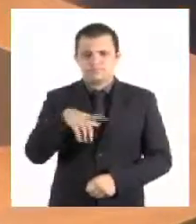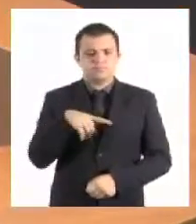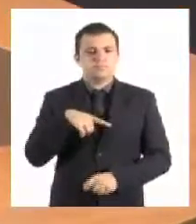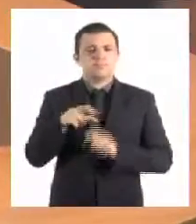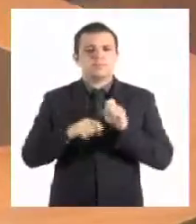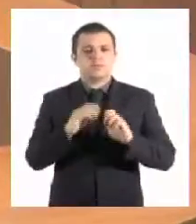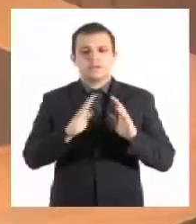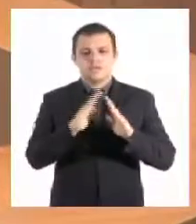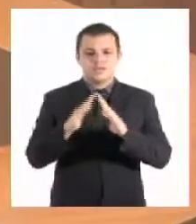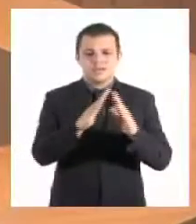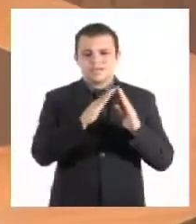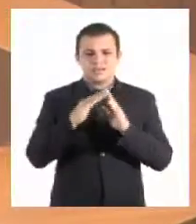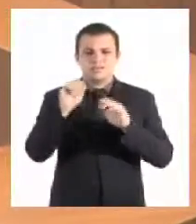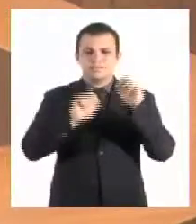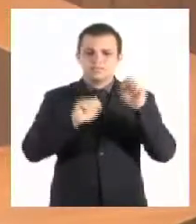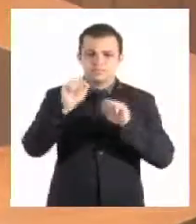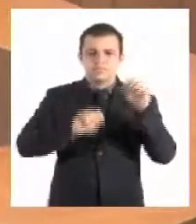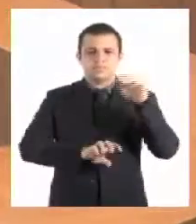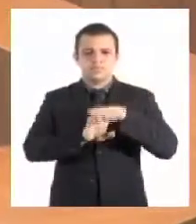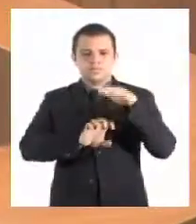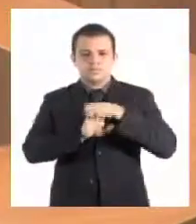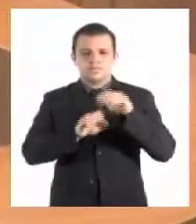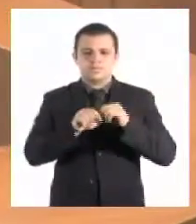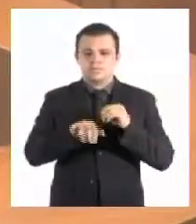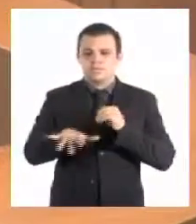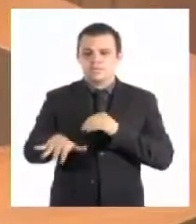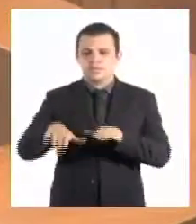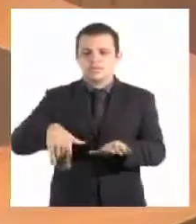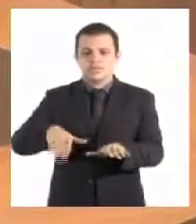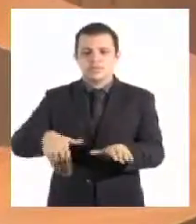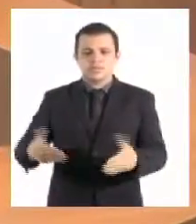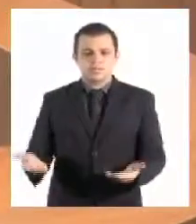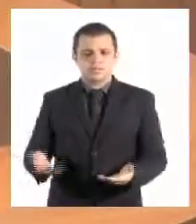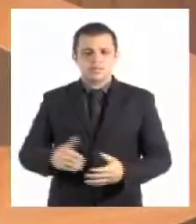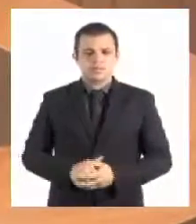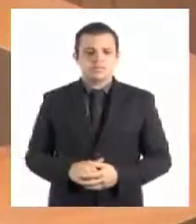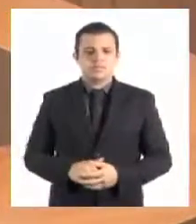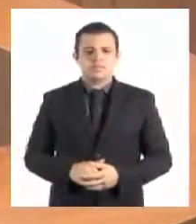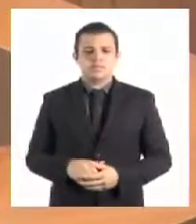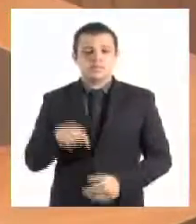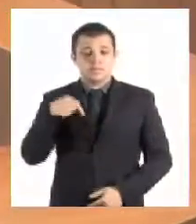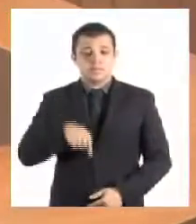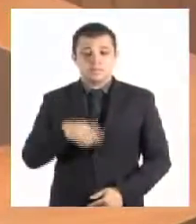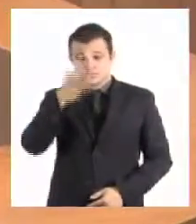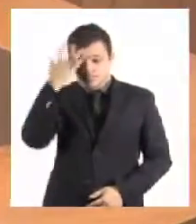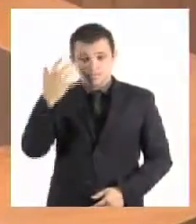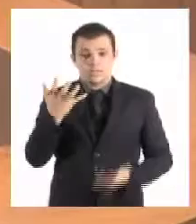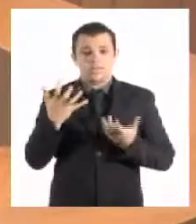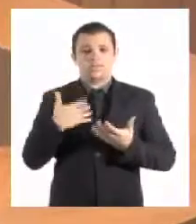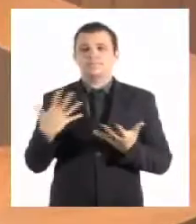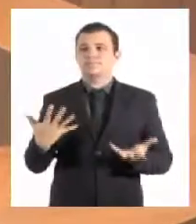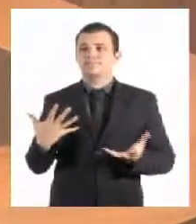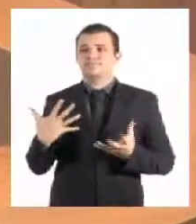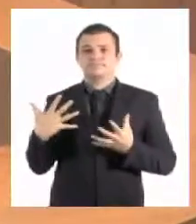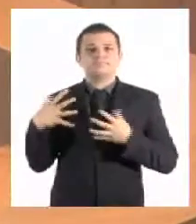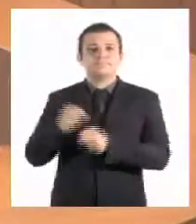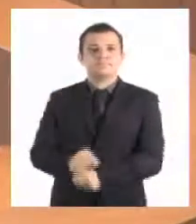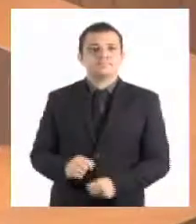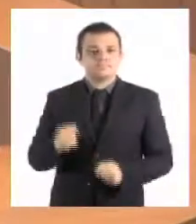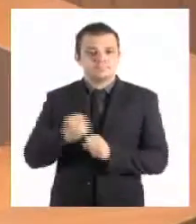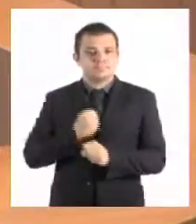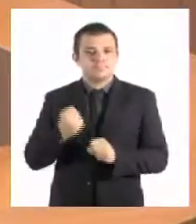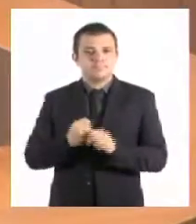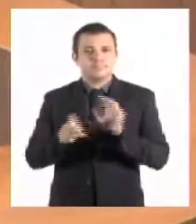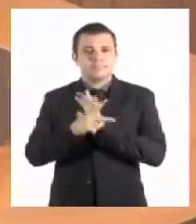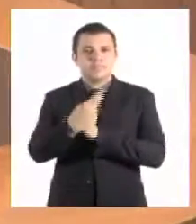das casas, das indústrias, das empresas, e indo para as praias de São Luís. Aqui ninguém está querendo se apropriar de obra de ninguém. O